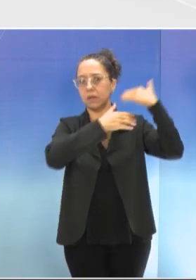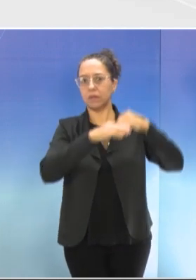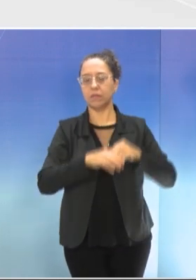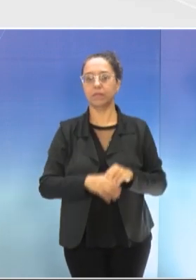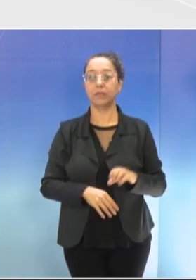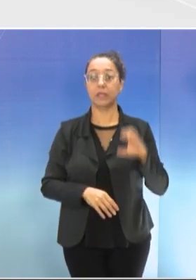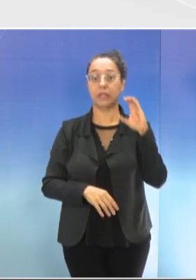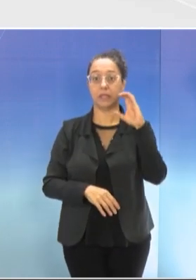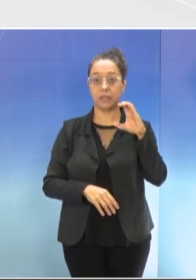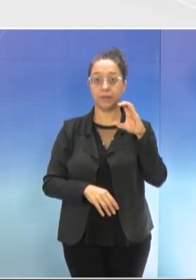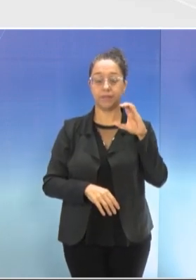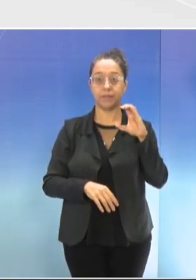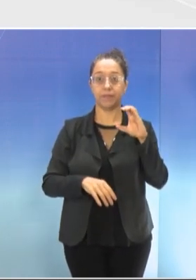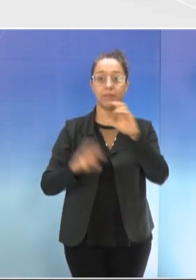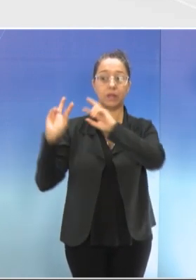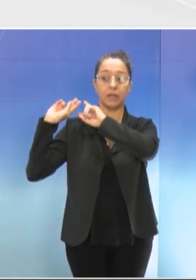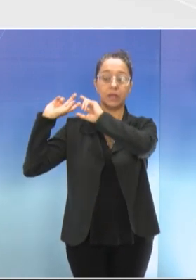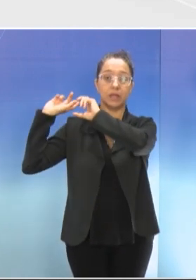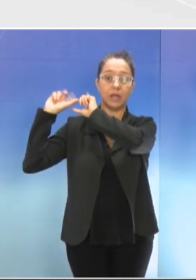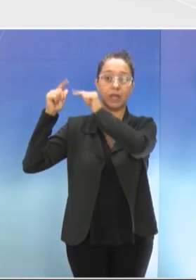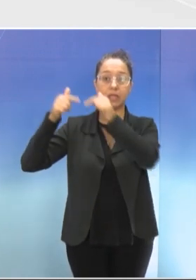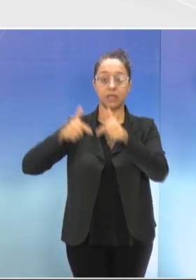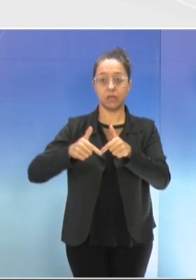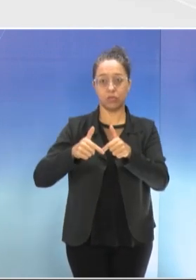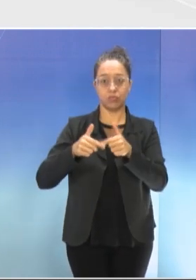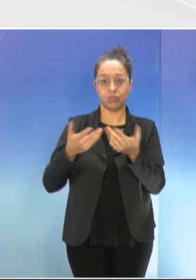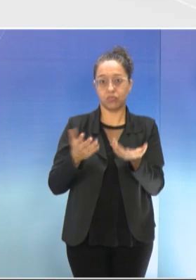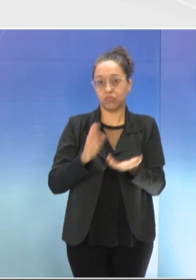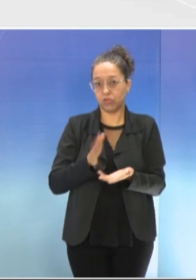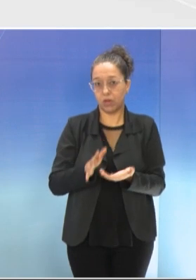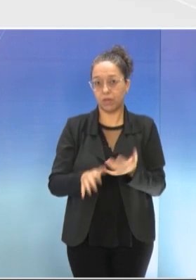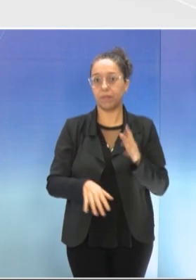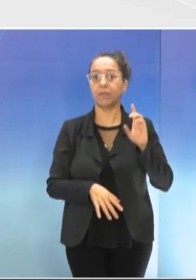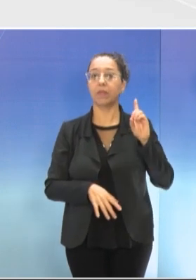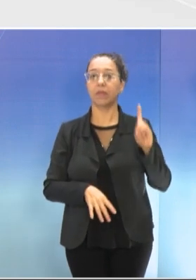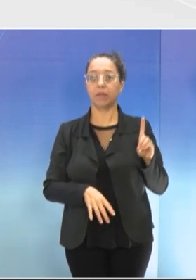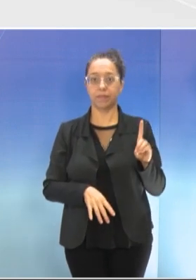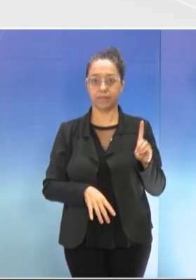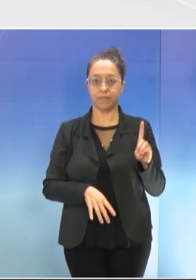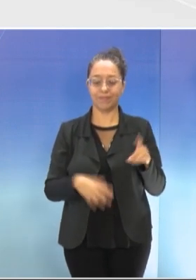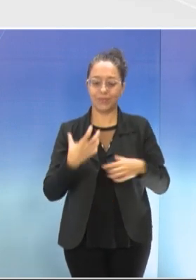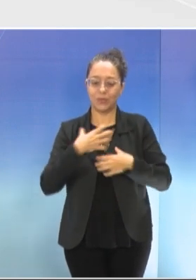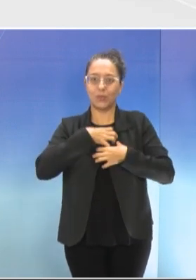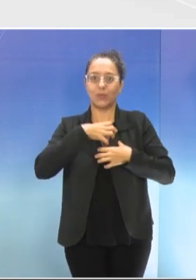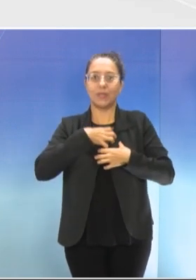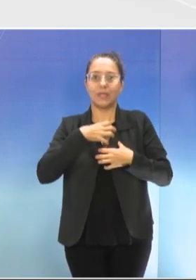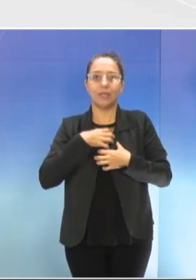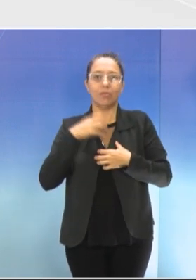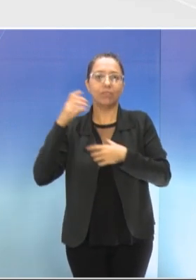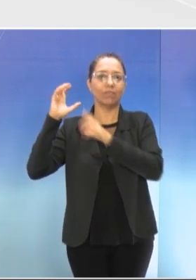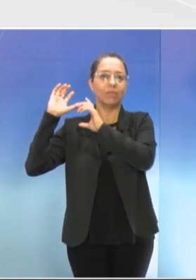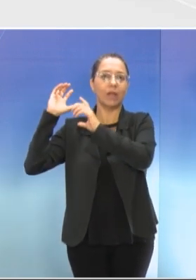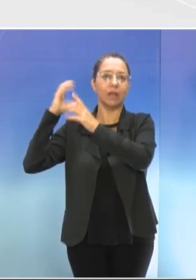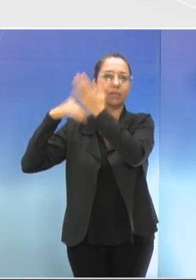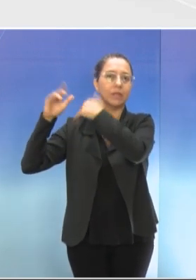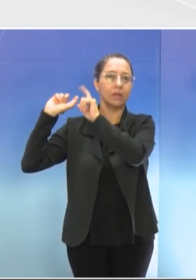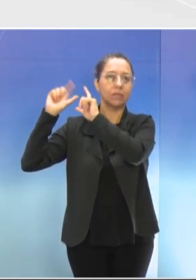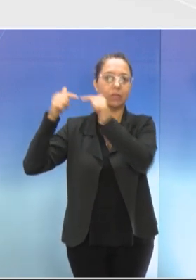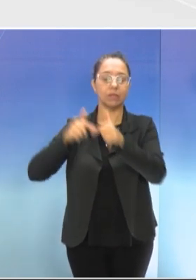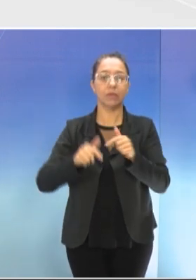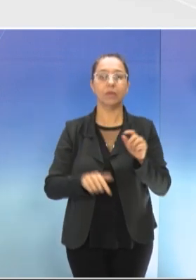original. Letra D, condição original. Ou letra E,